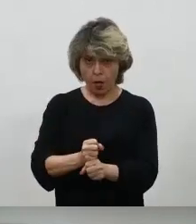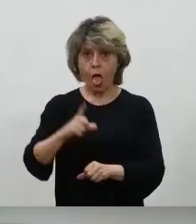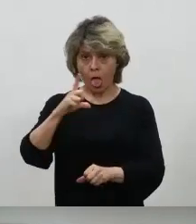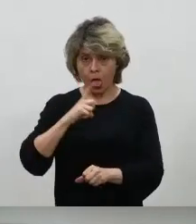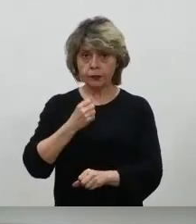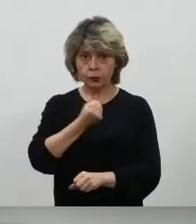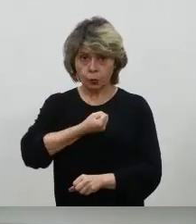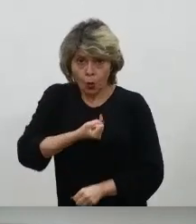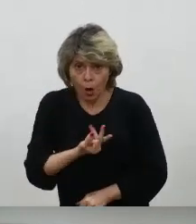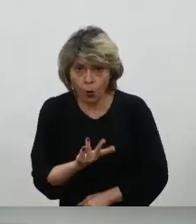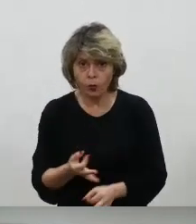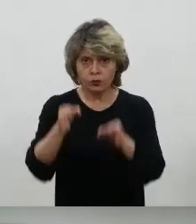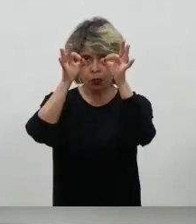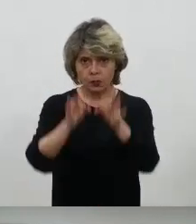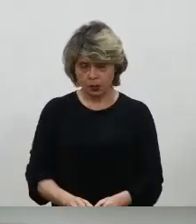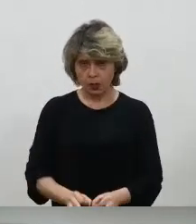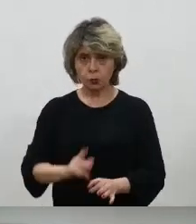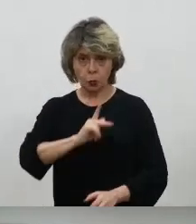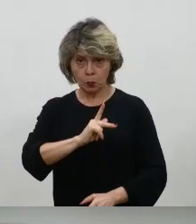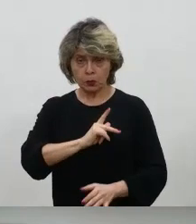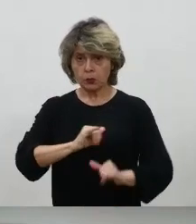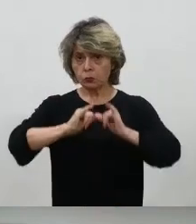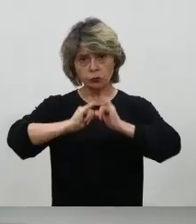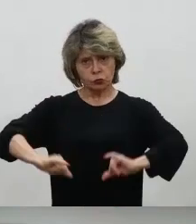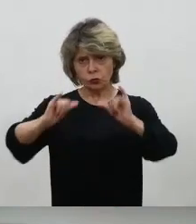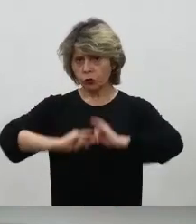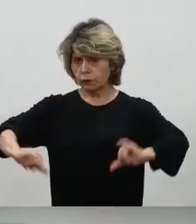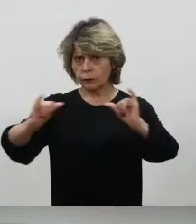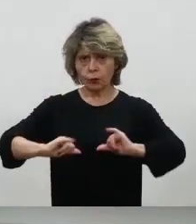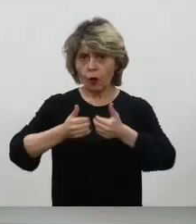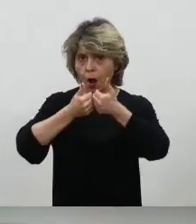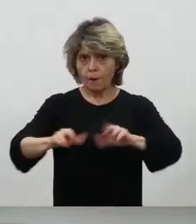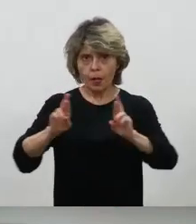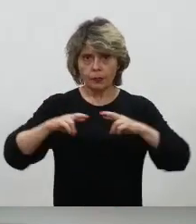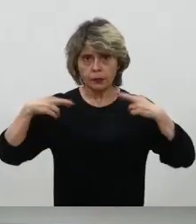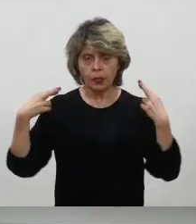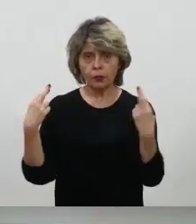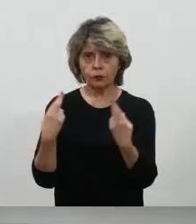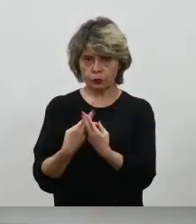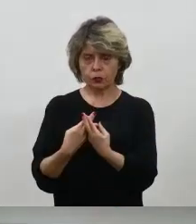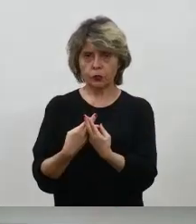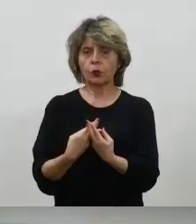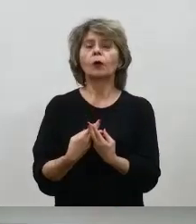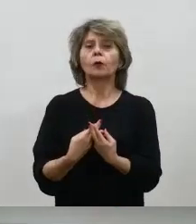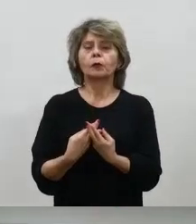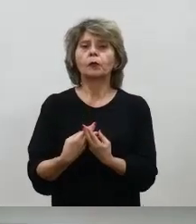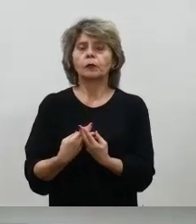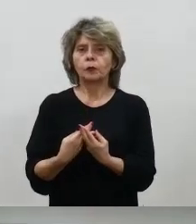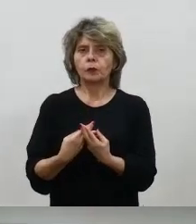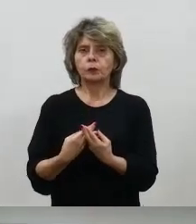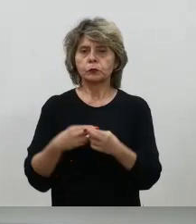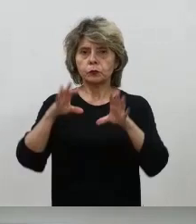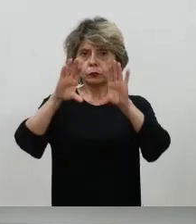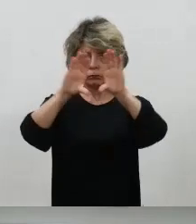o número legal senhor presidente declarou aberta vigésima sétima sessão da segunda câmara do Tribunal de Contas dos